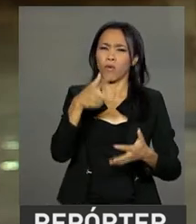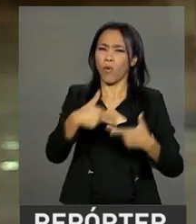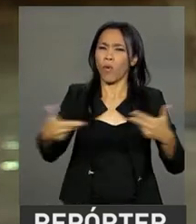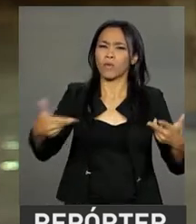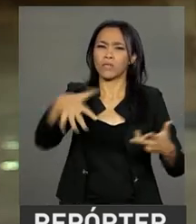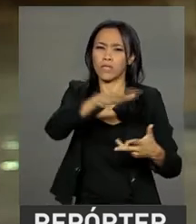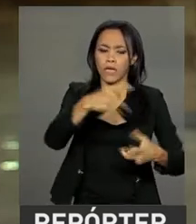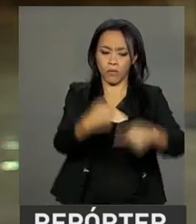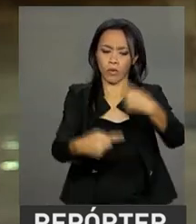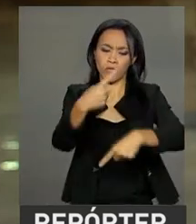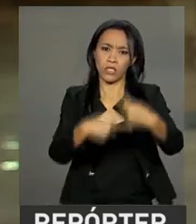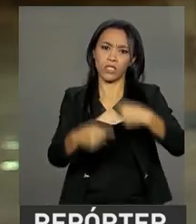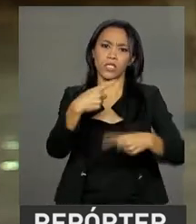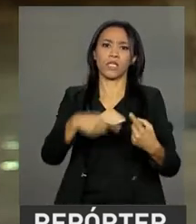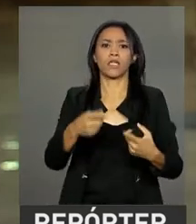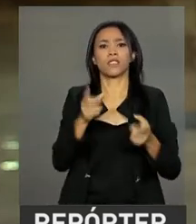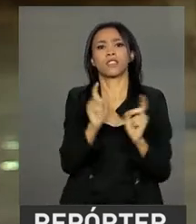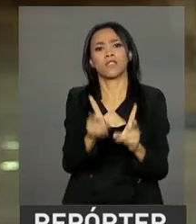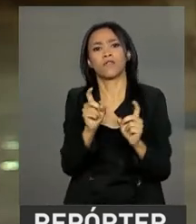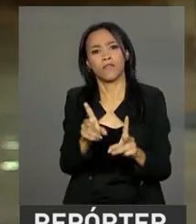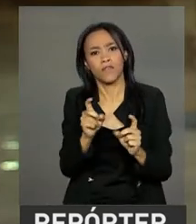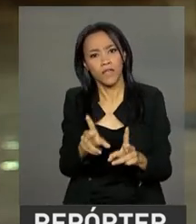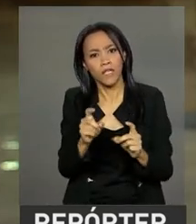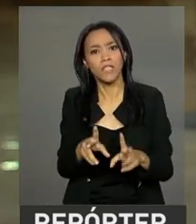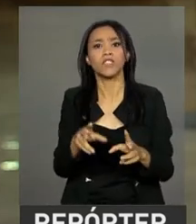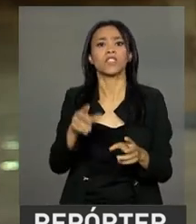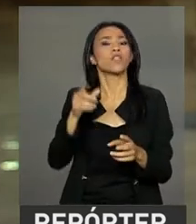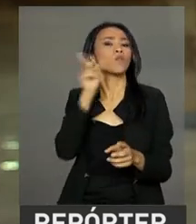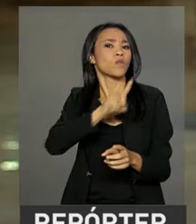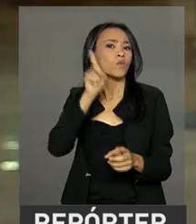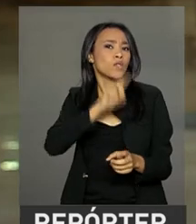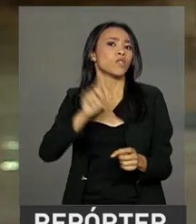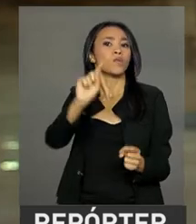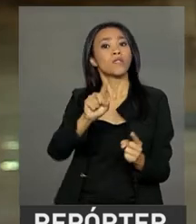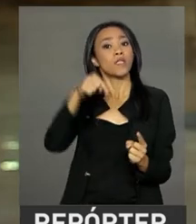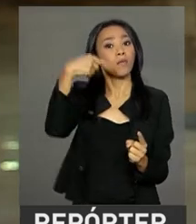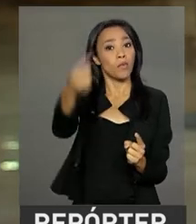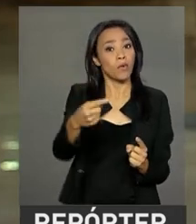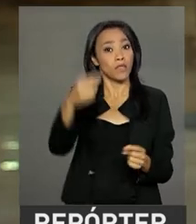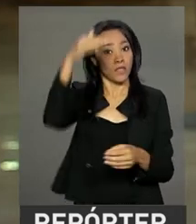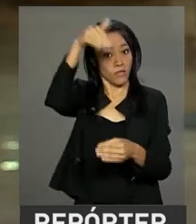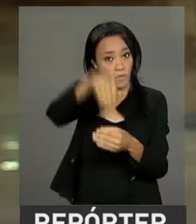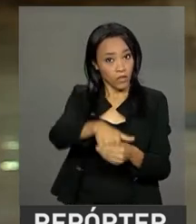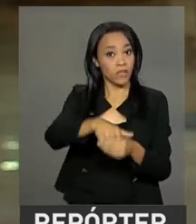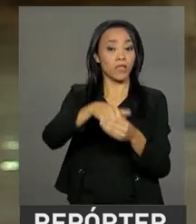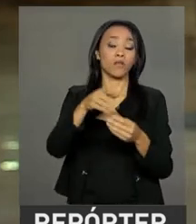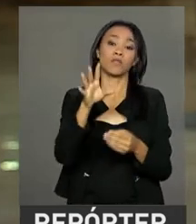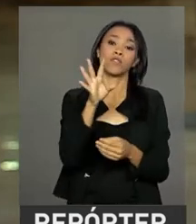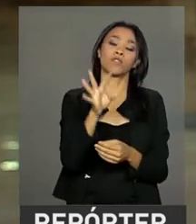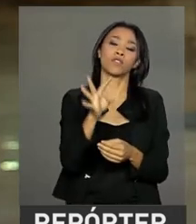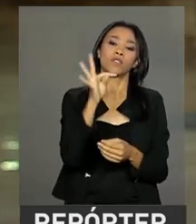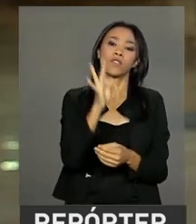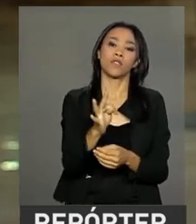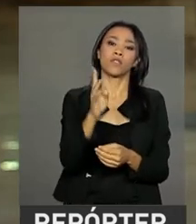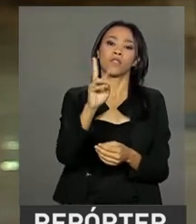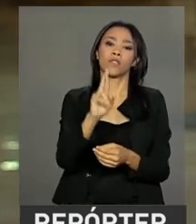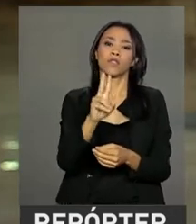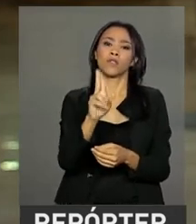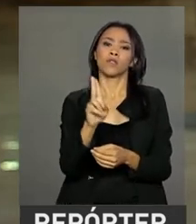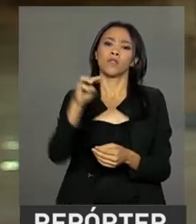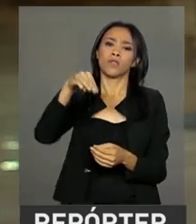mais conservadora e fechada dos estados unidos depois da eleição de donald trump e também com possíveis choques